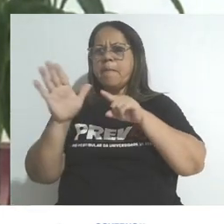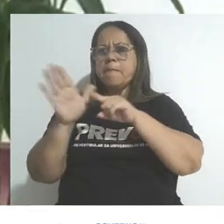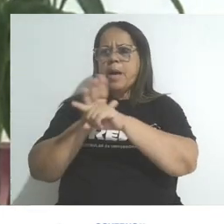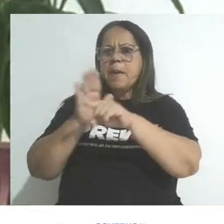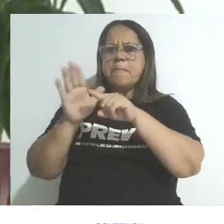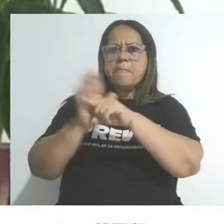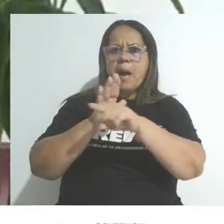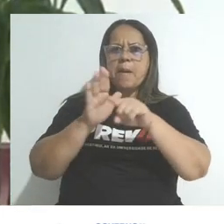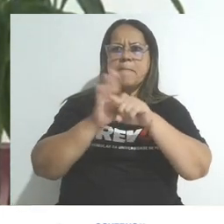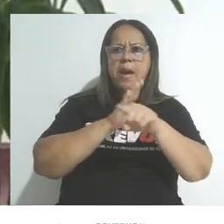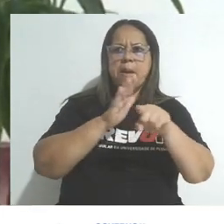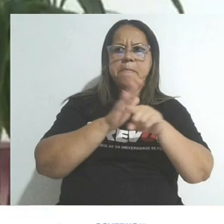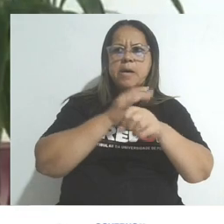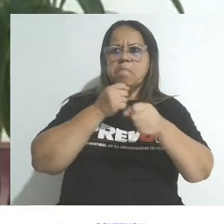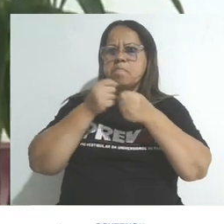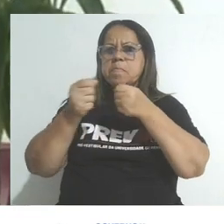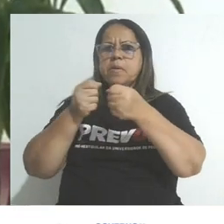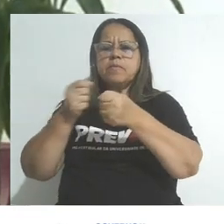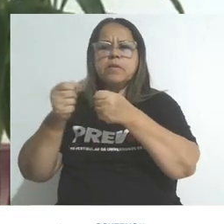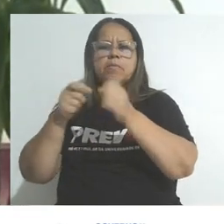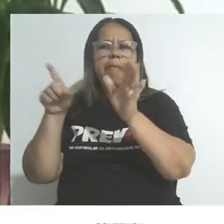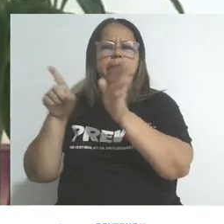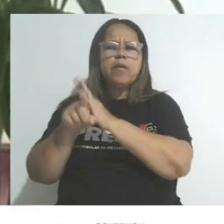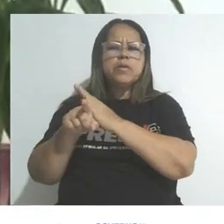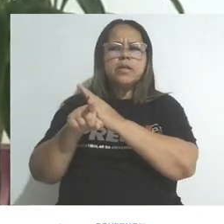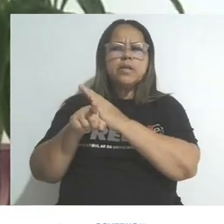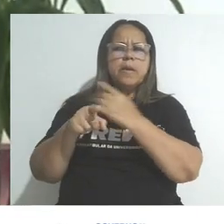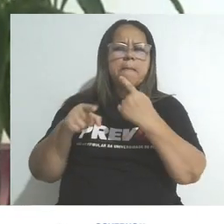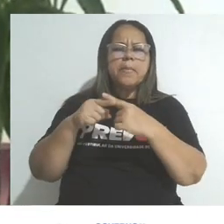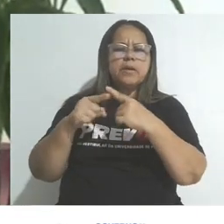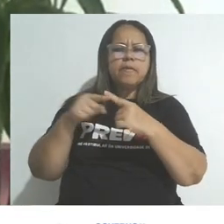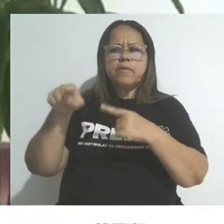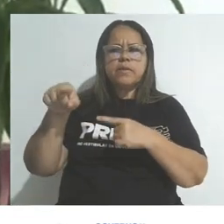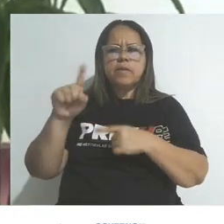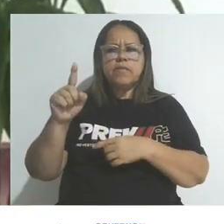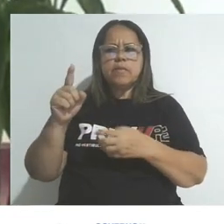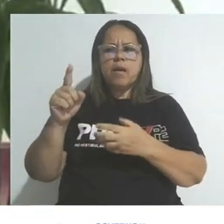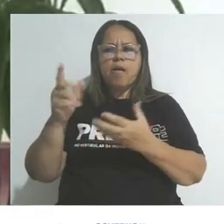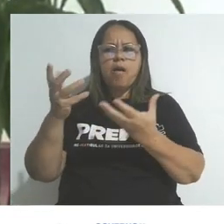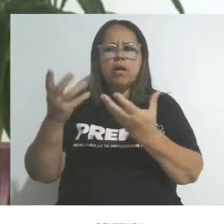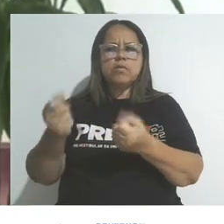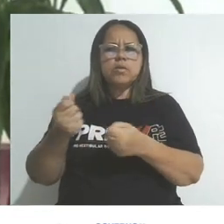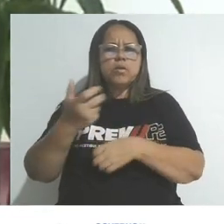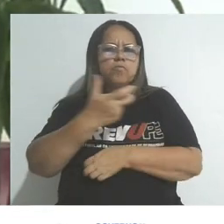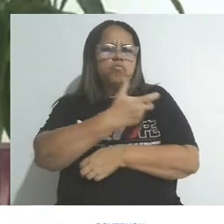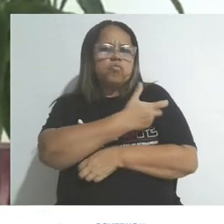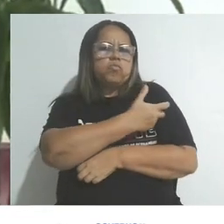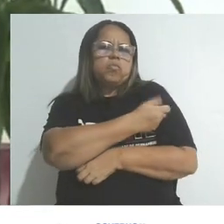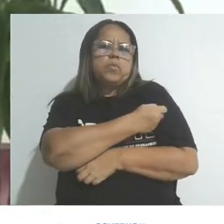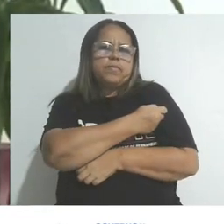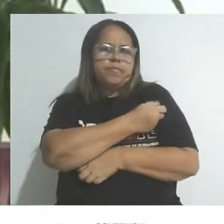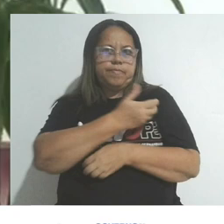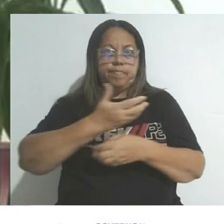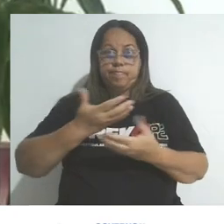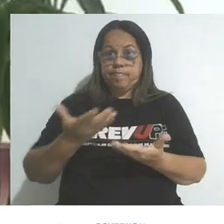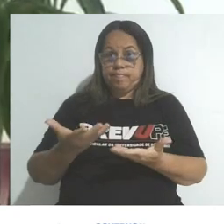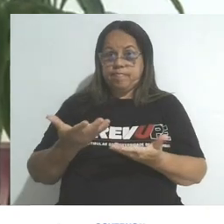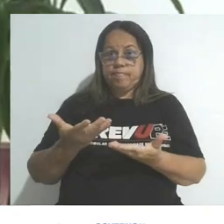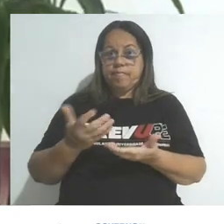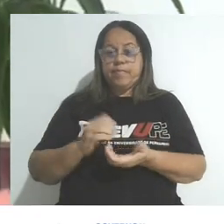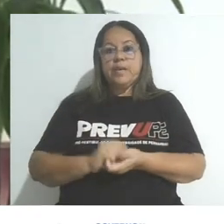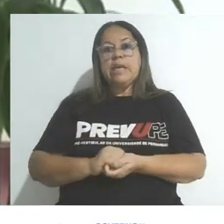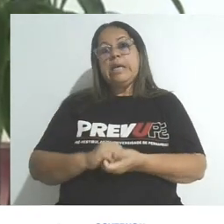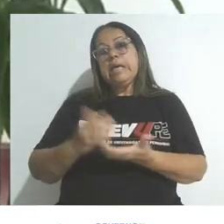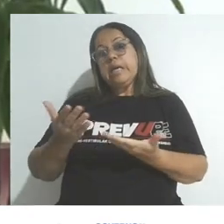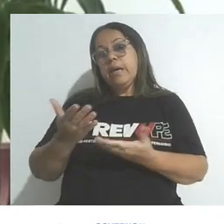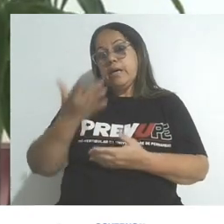e entrevistas com essas pessoas, de questioná-las qual foi a razão de você não ter tomado a sua última vacina. E aí